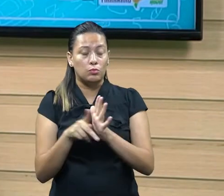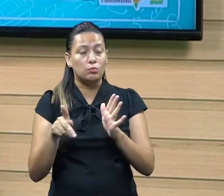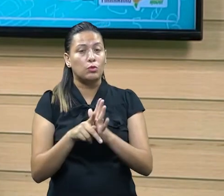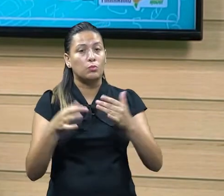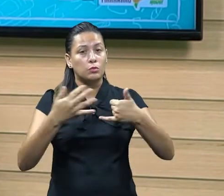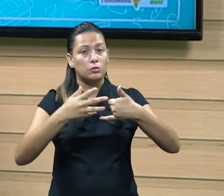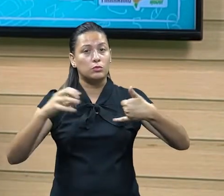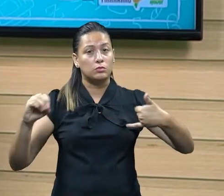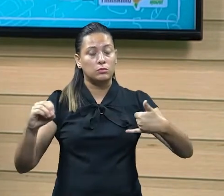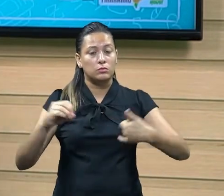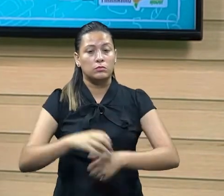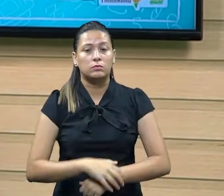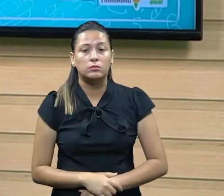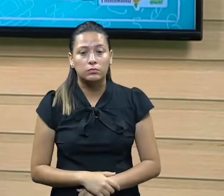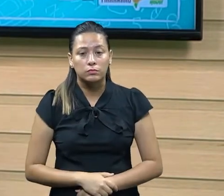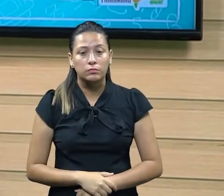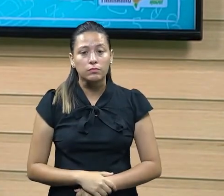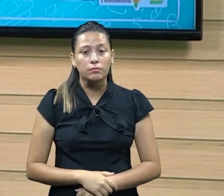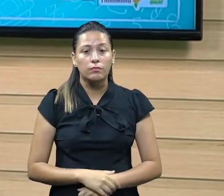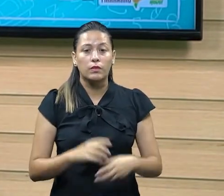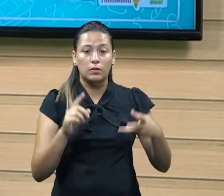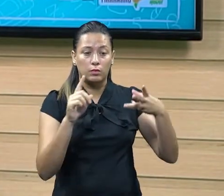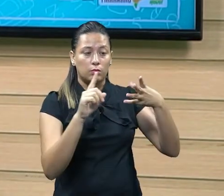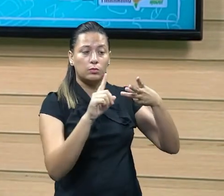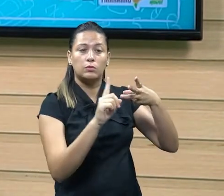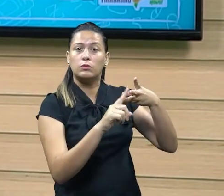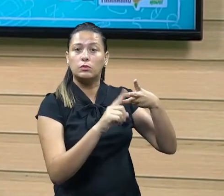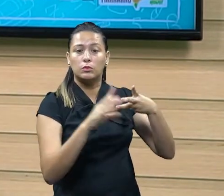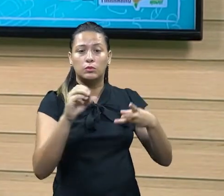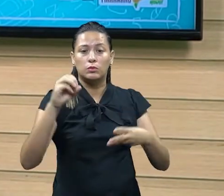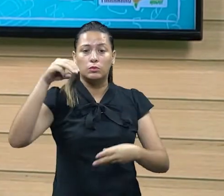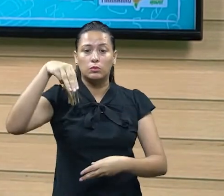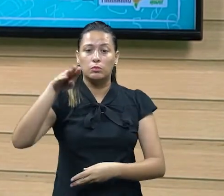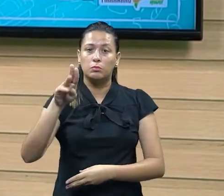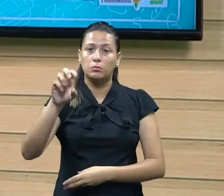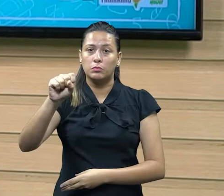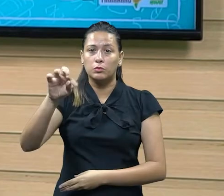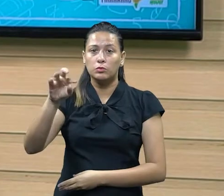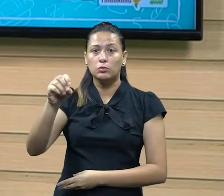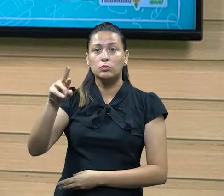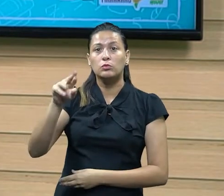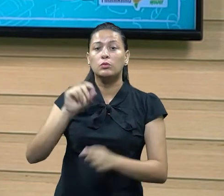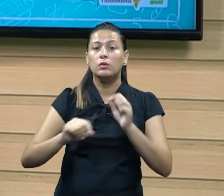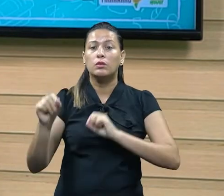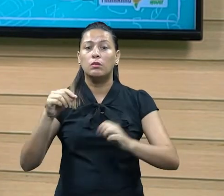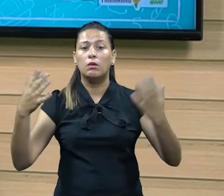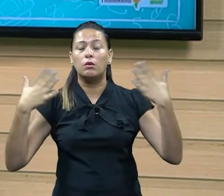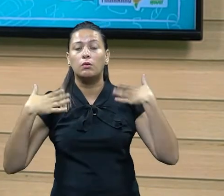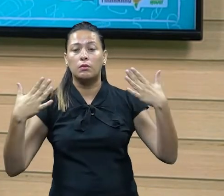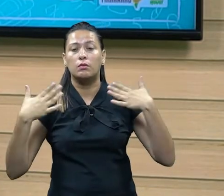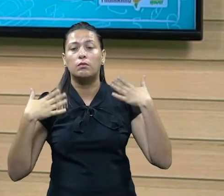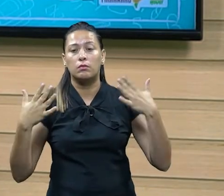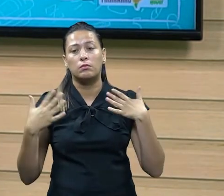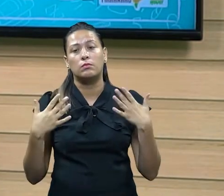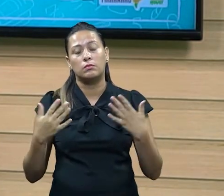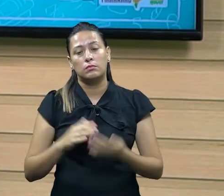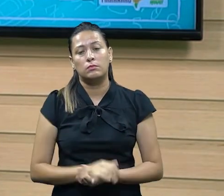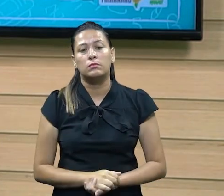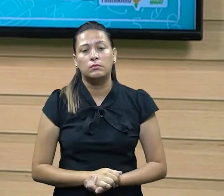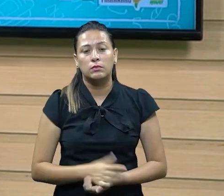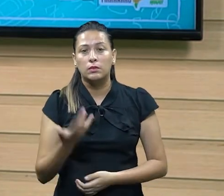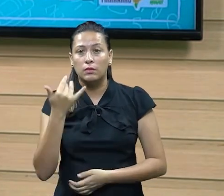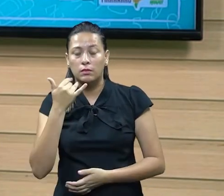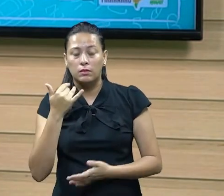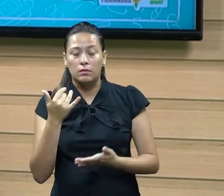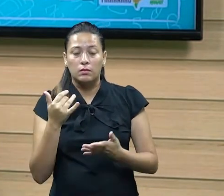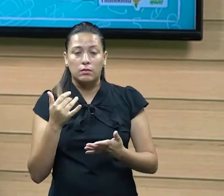oxigênio. E o combustor é o nosso calor, tá? É a energia inicial que promove o